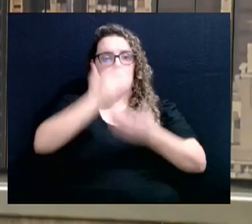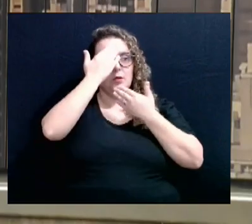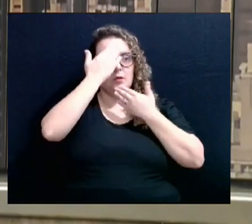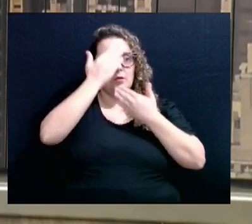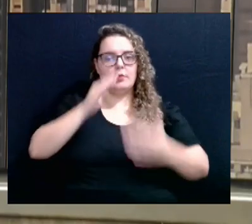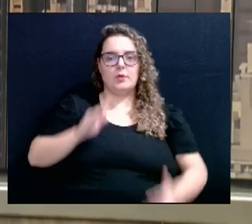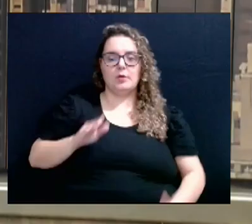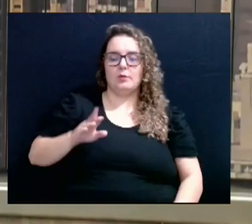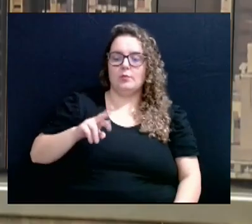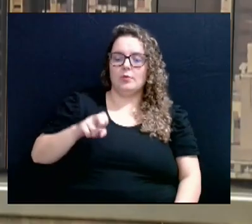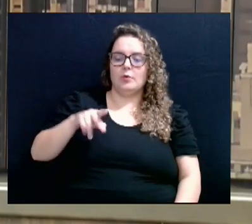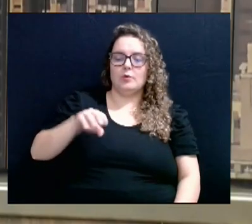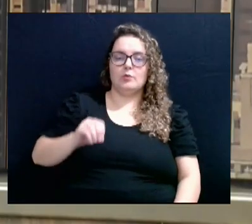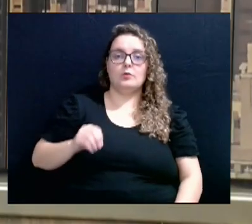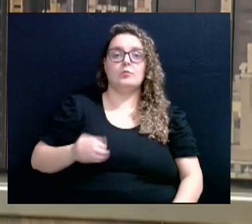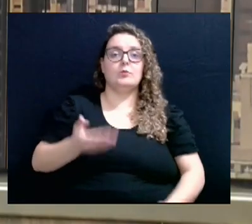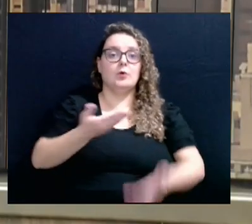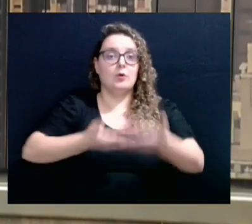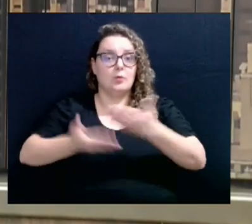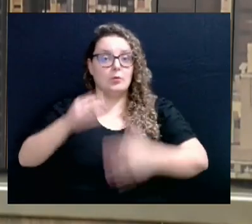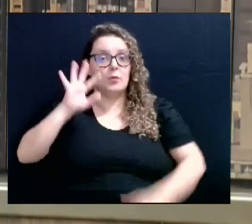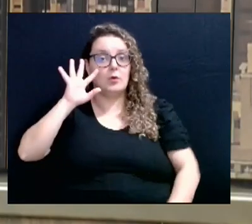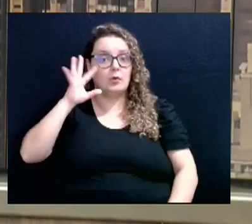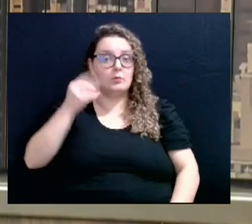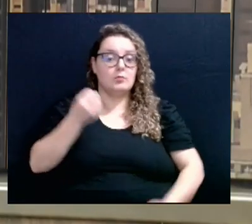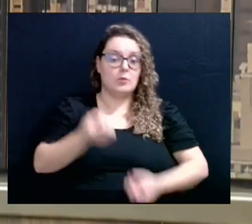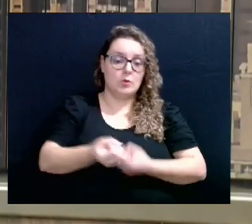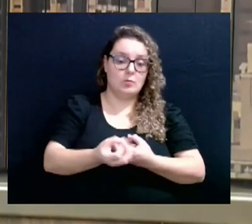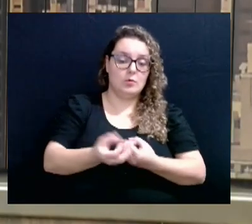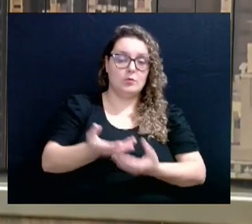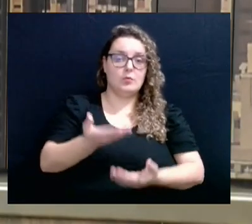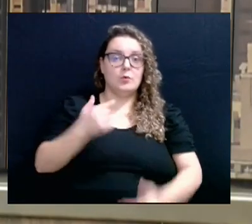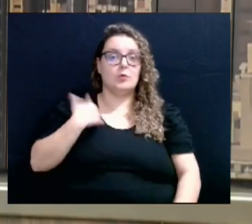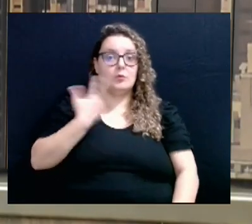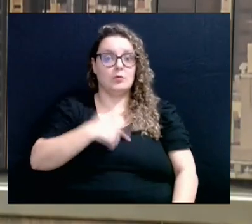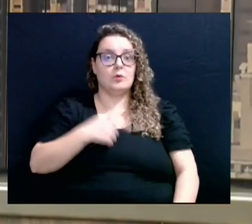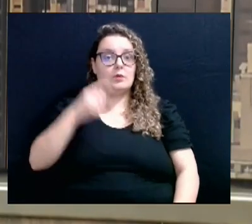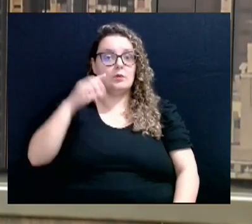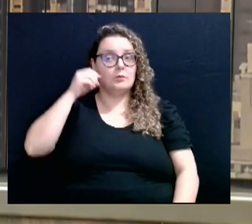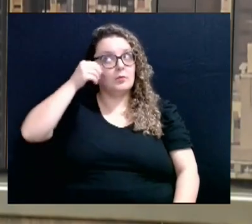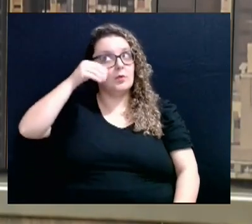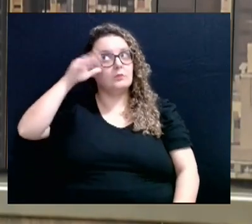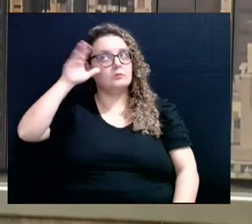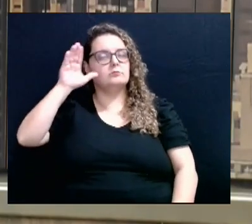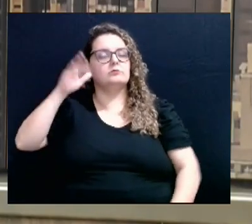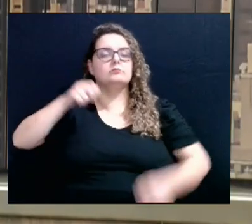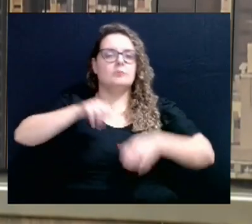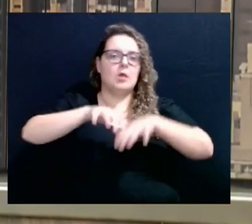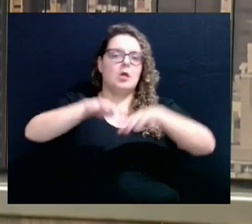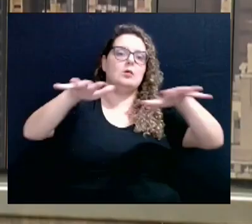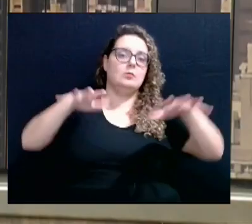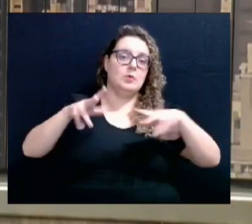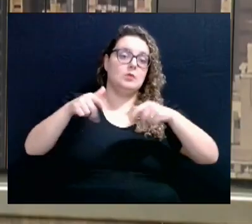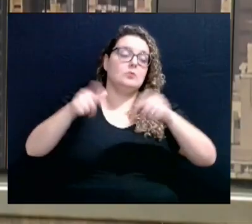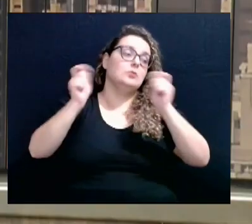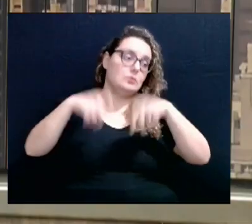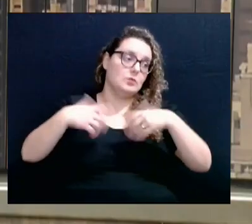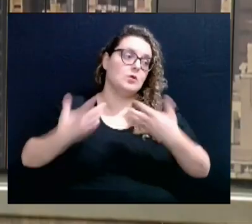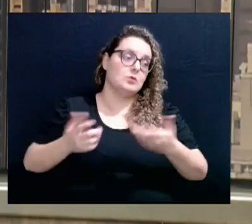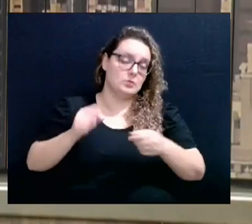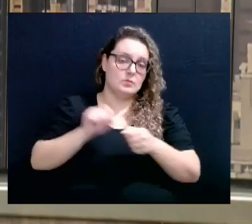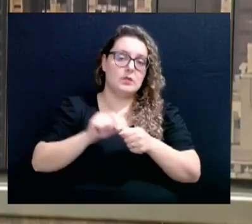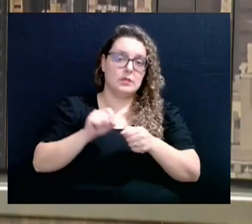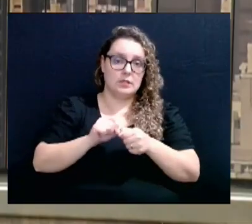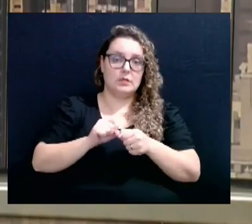compartilhar essas informações importantes com a gente e expandir aí os nossos horizontes para tudo que é possível ainda ser feito para mitigar